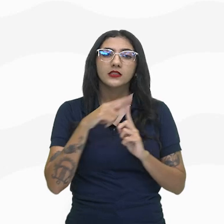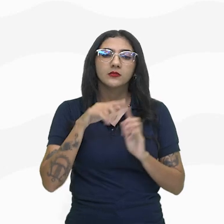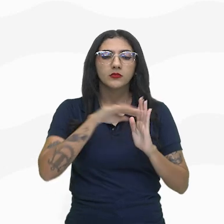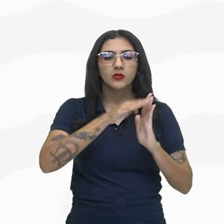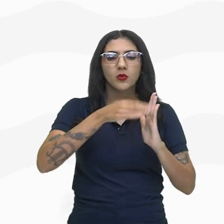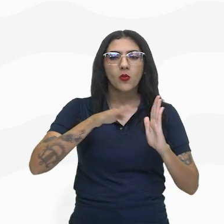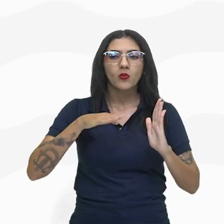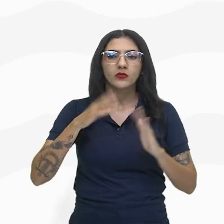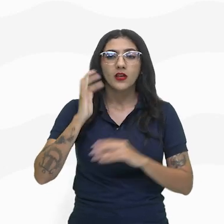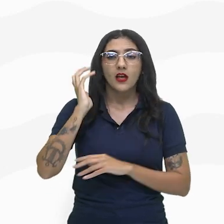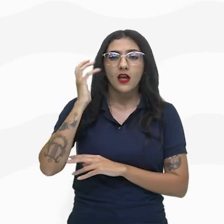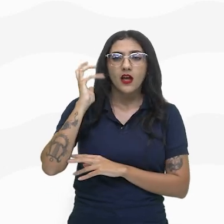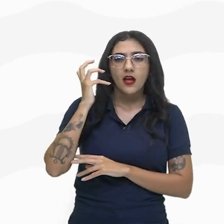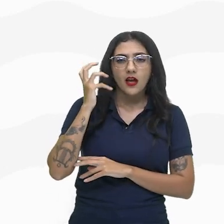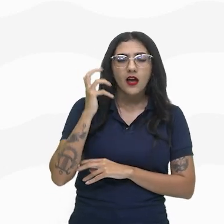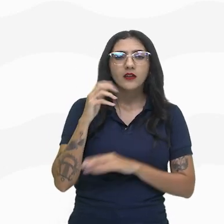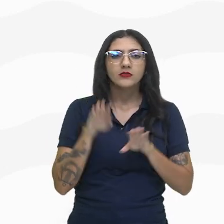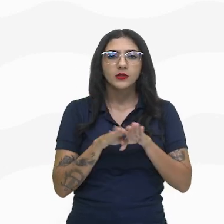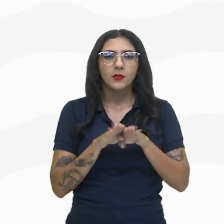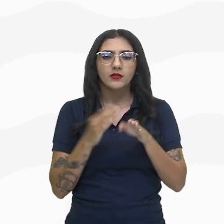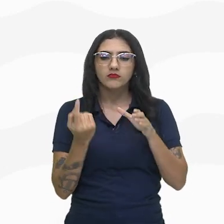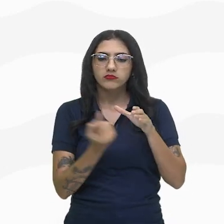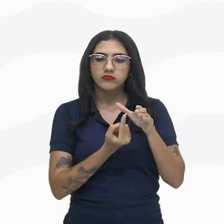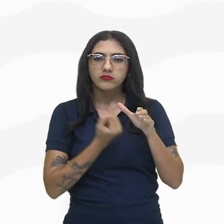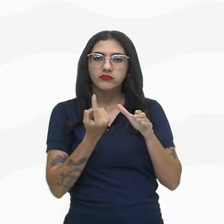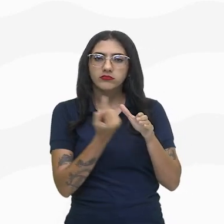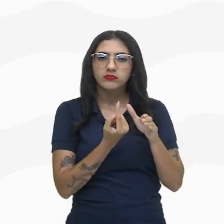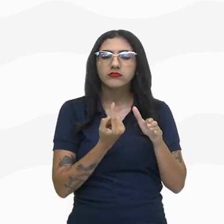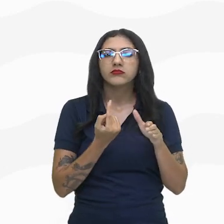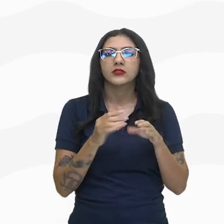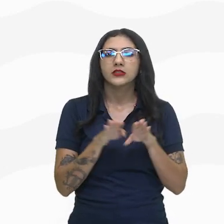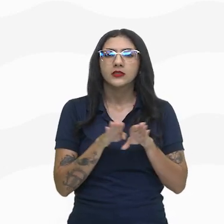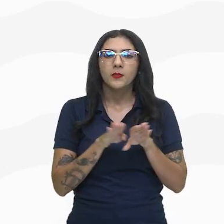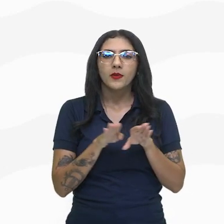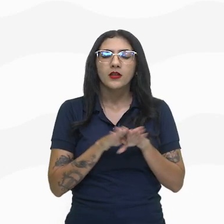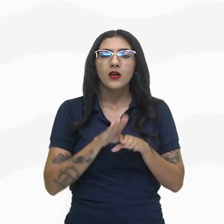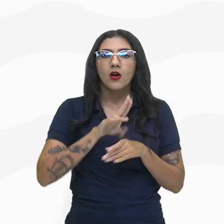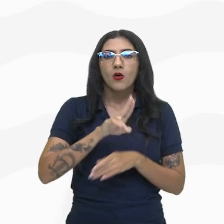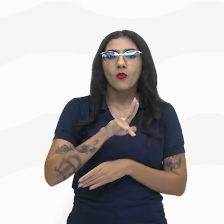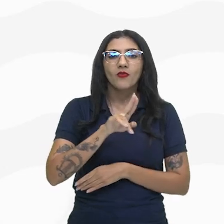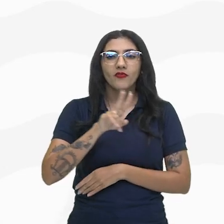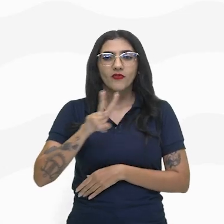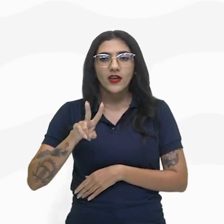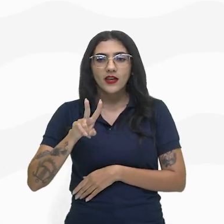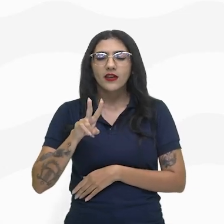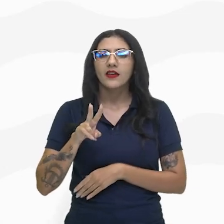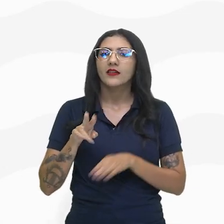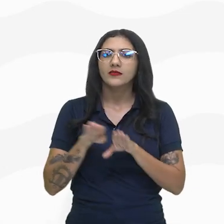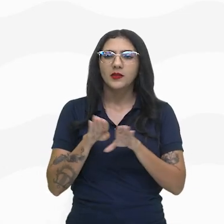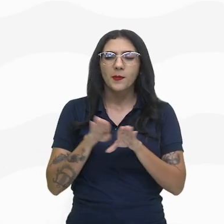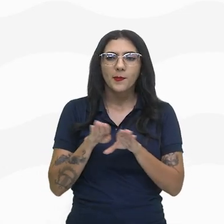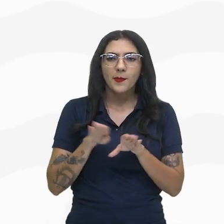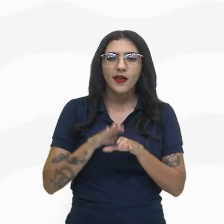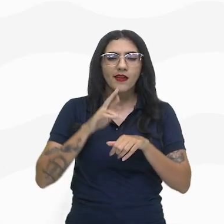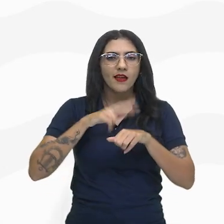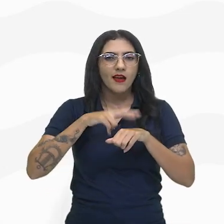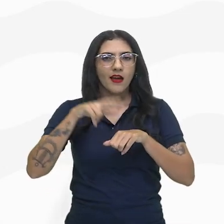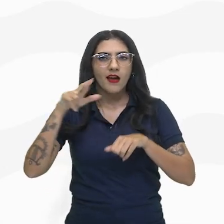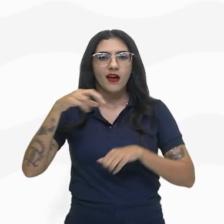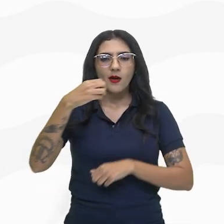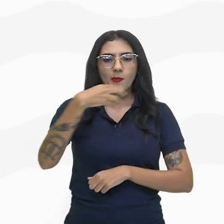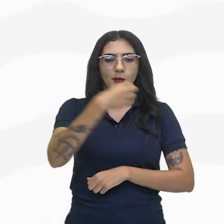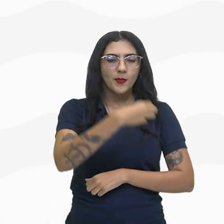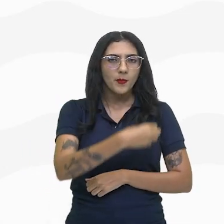rádio, micro-ondas, o infravermelho, a luz visível, ultravioleta, raio-x, raios gama, todas